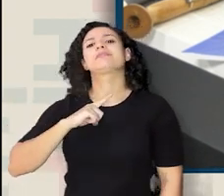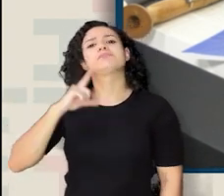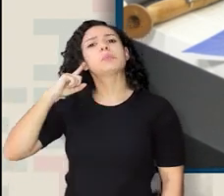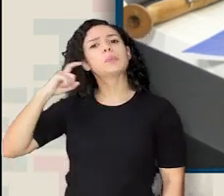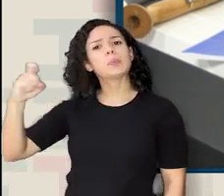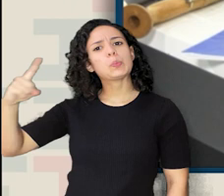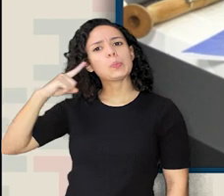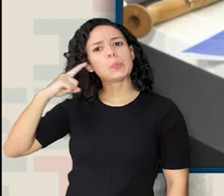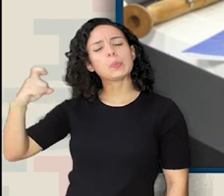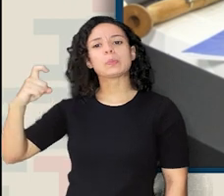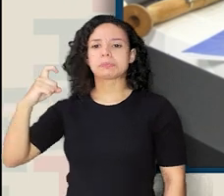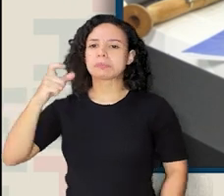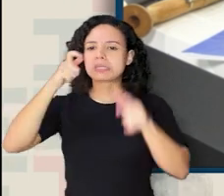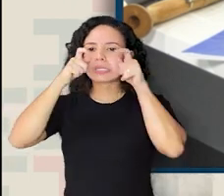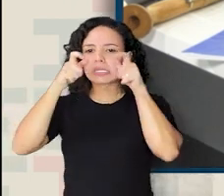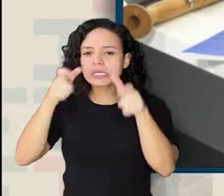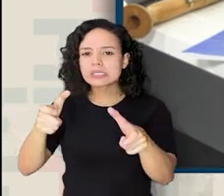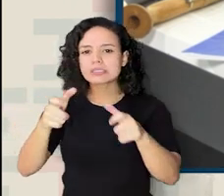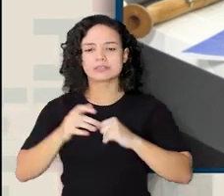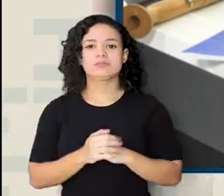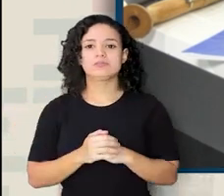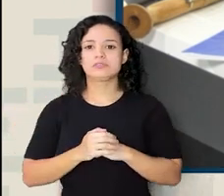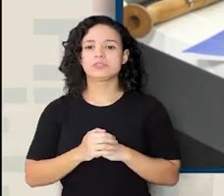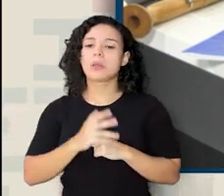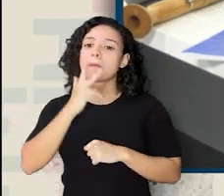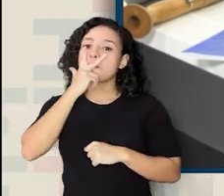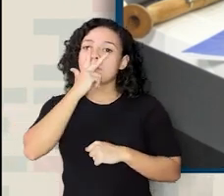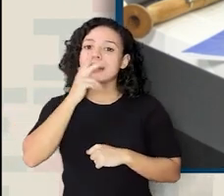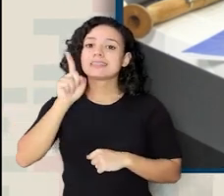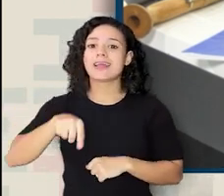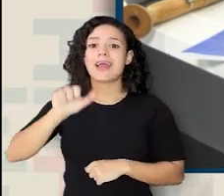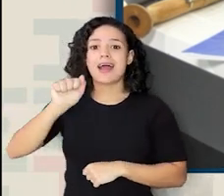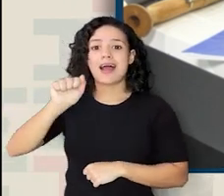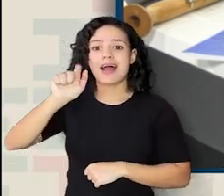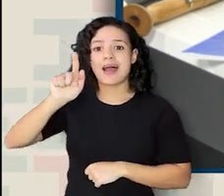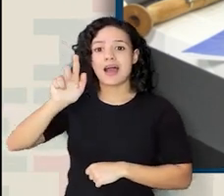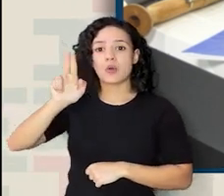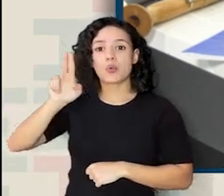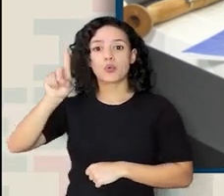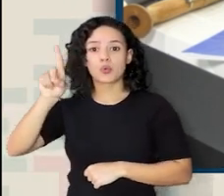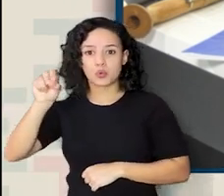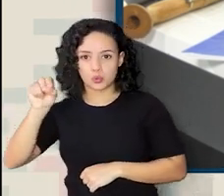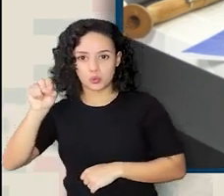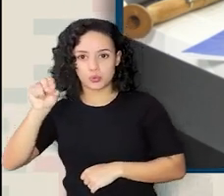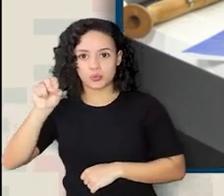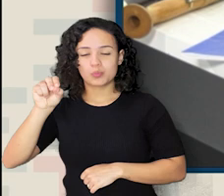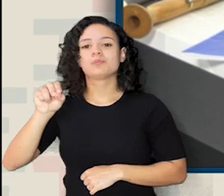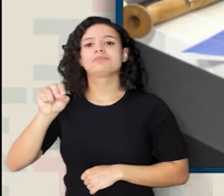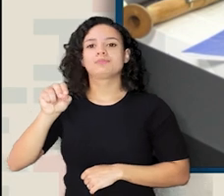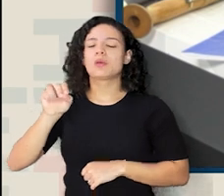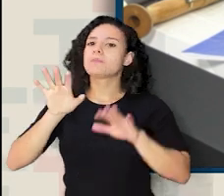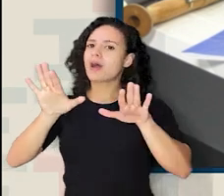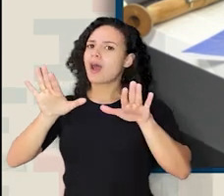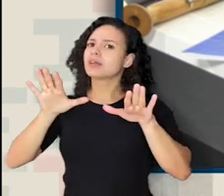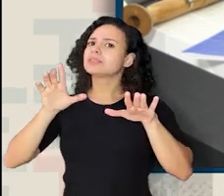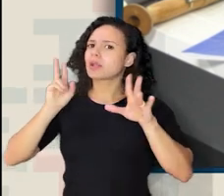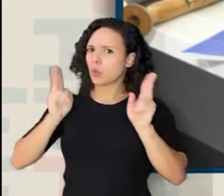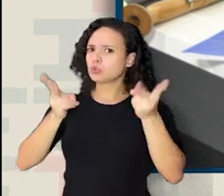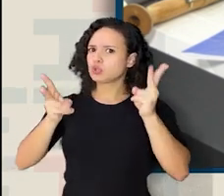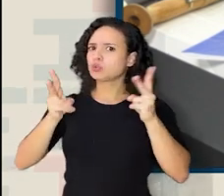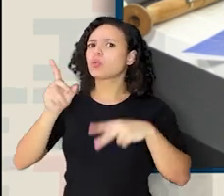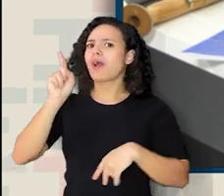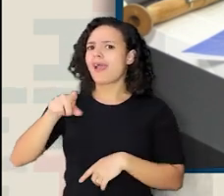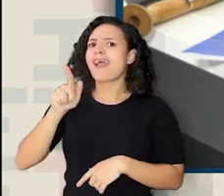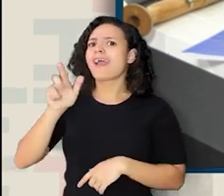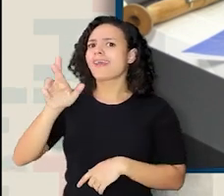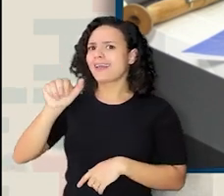também tem um som bastante interessante e um pouco mais agudo que a flauta baixo, mas ainda assim está na região